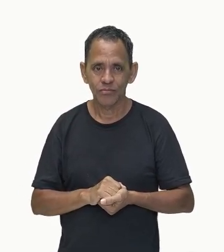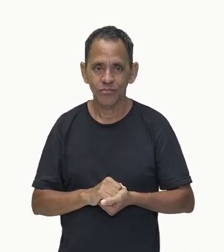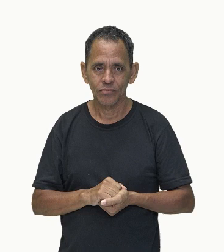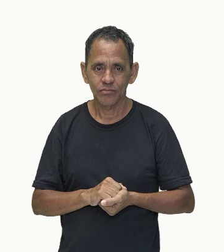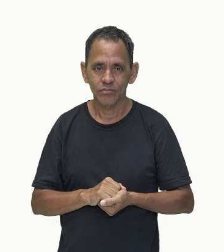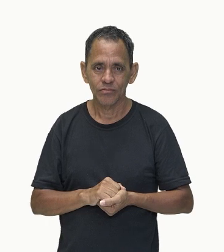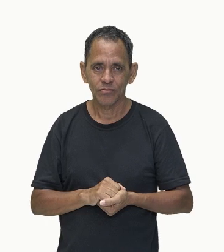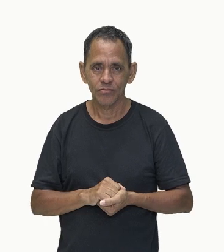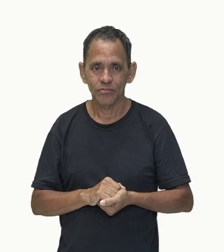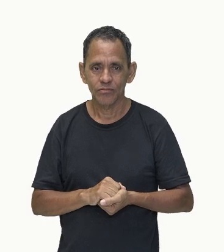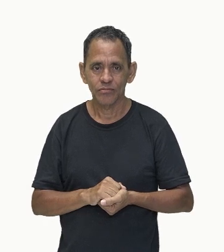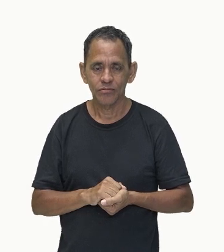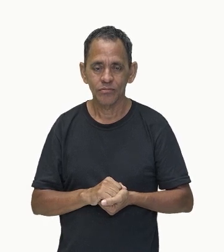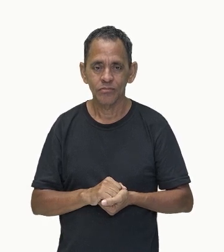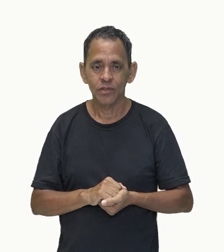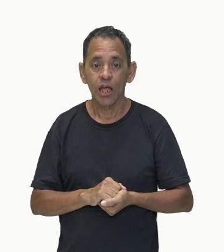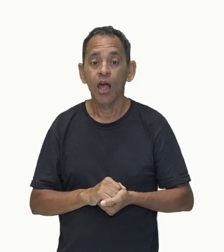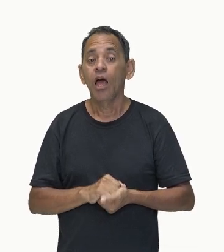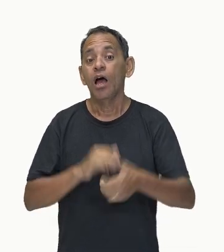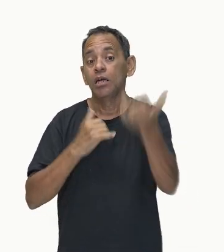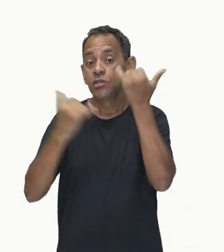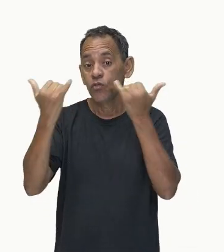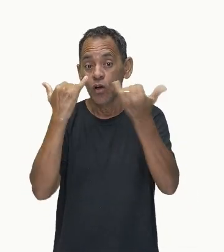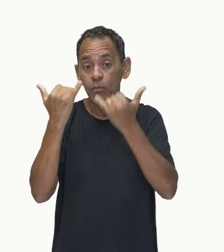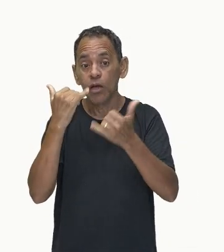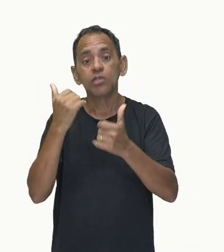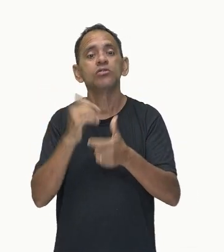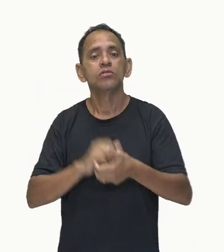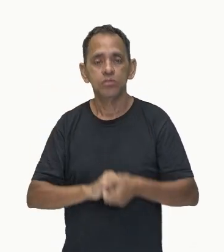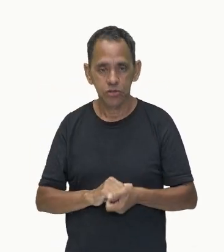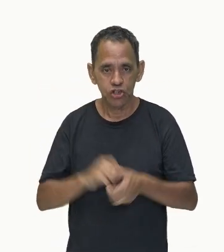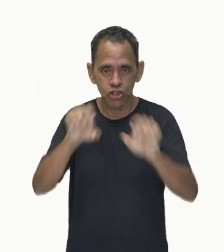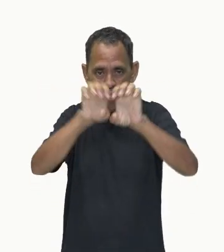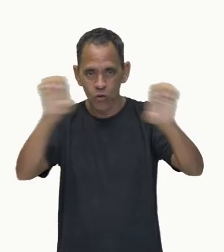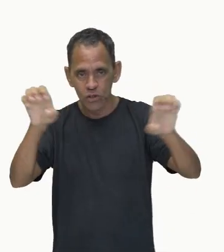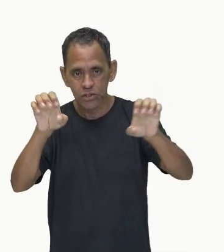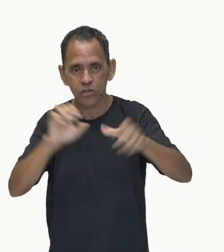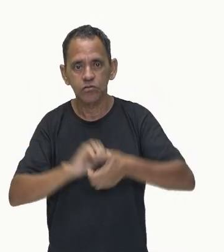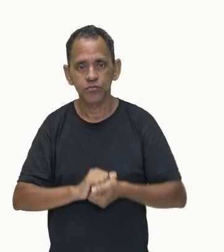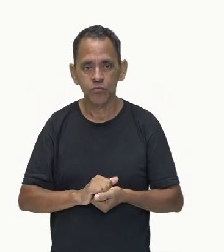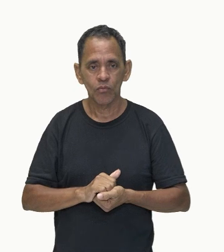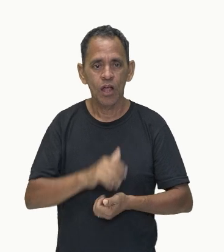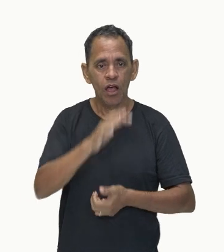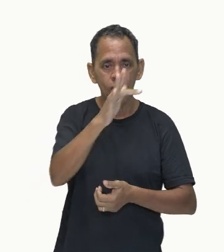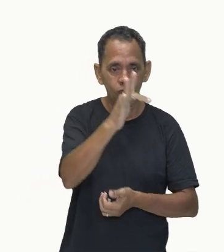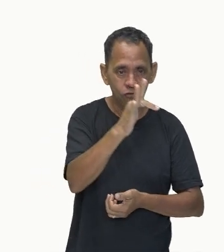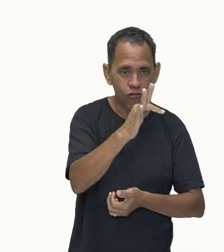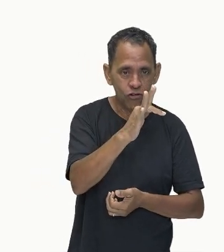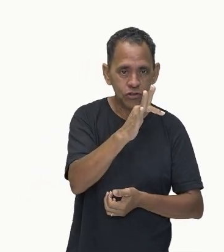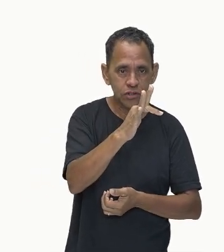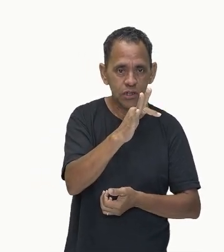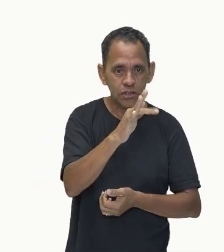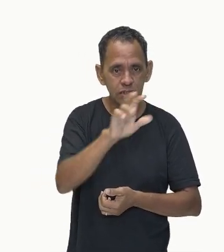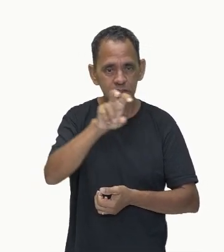problema, os dados do problema são que a força é 50 e a distância é 30 metros.